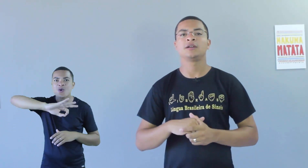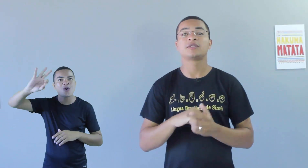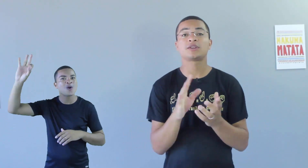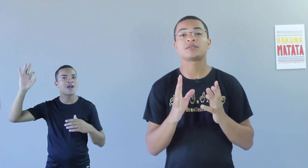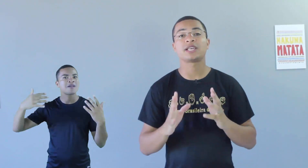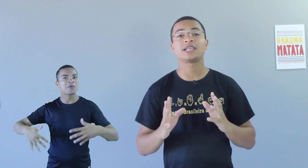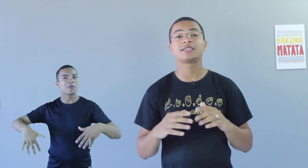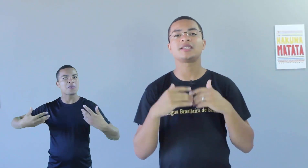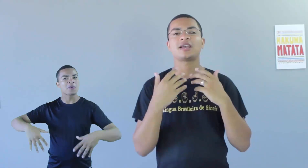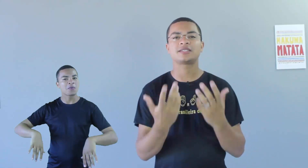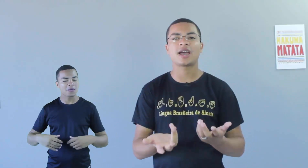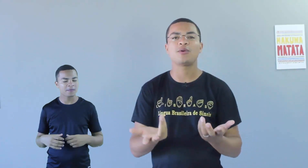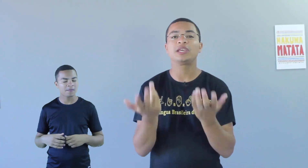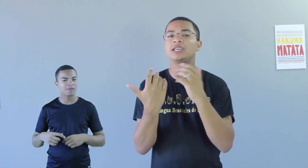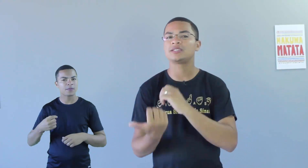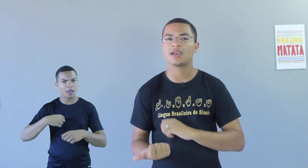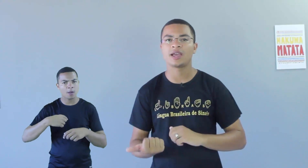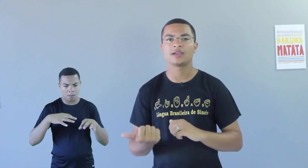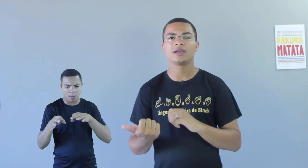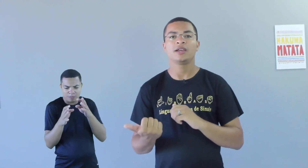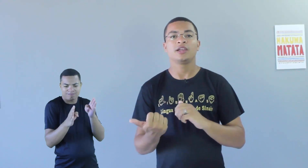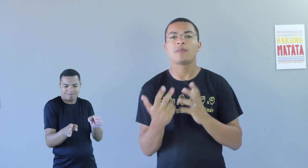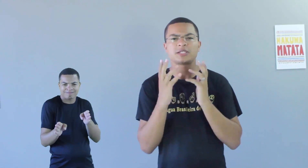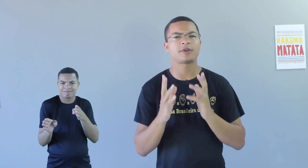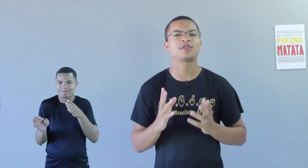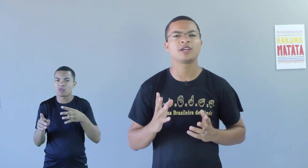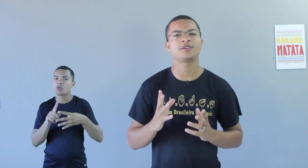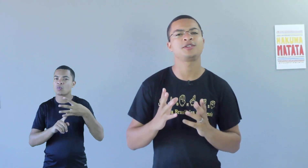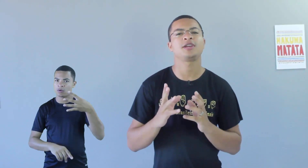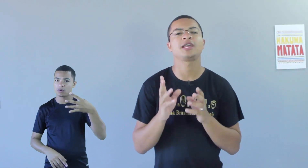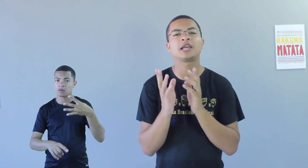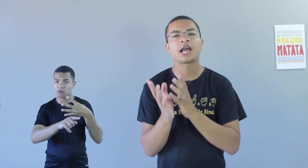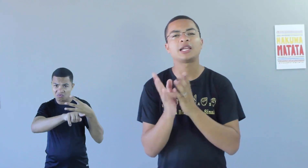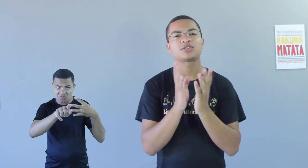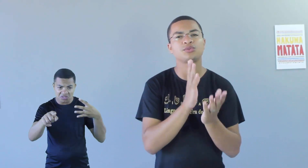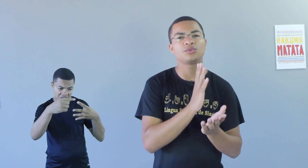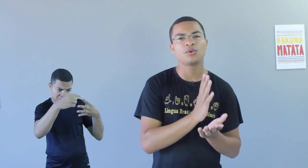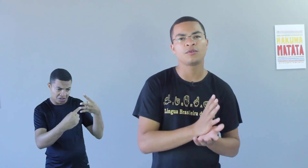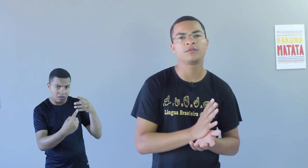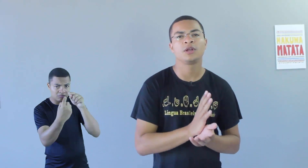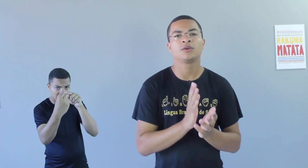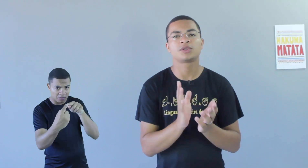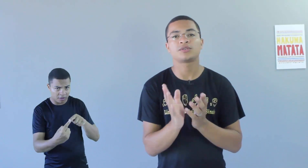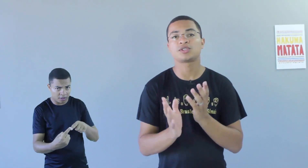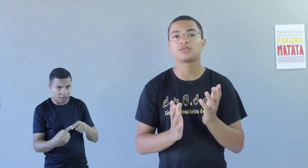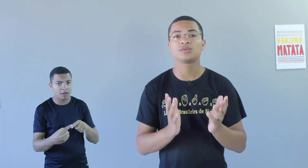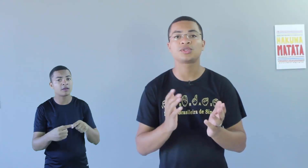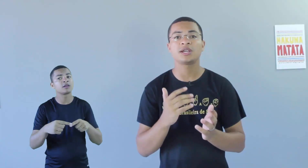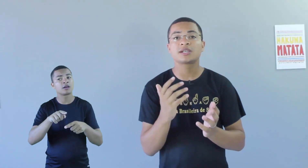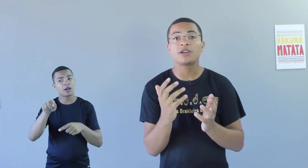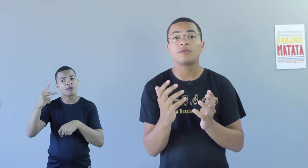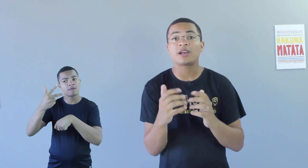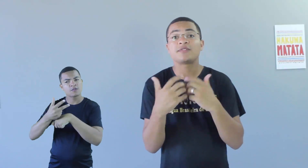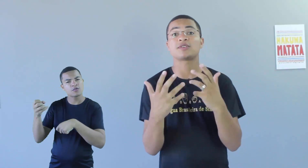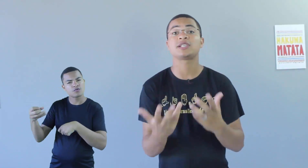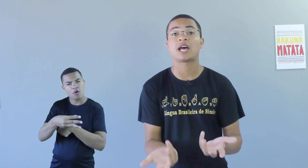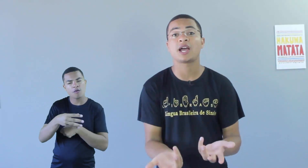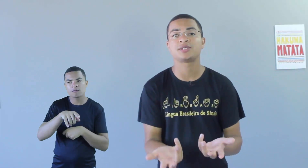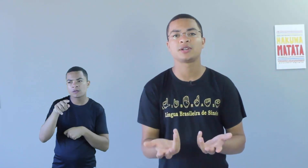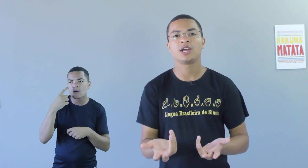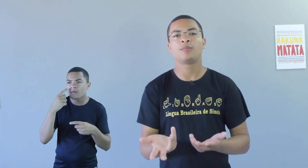aplica, você consegue sinalizar o que quiser. E o mais impressionante é que cada assunto novo, os seus estudos, eles ganham